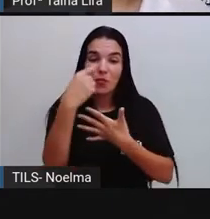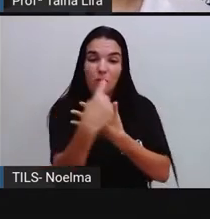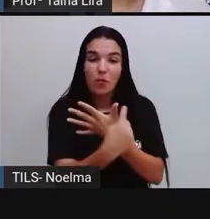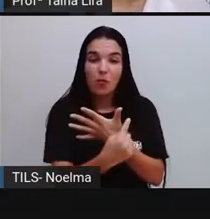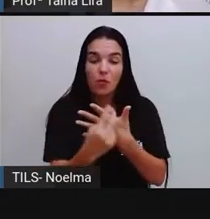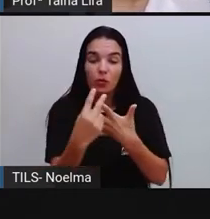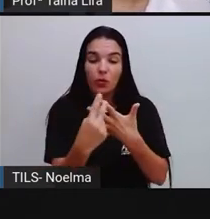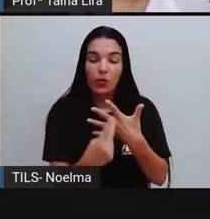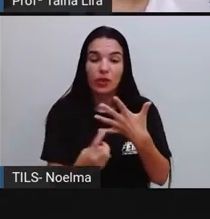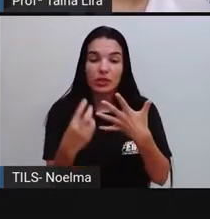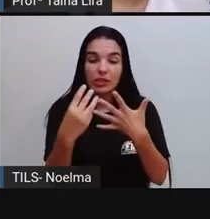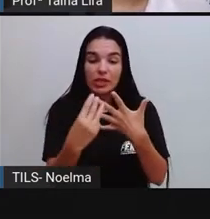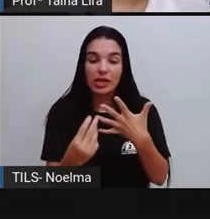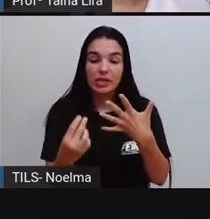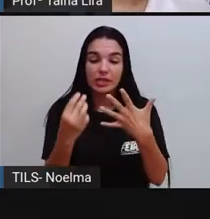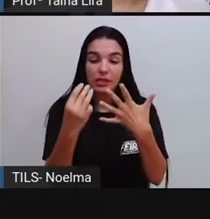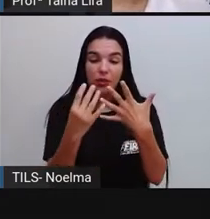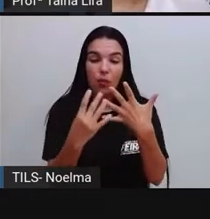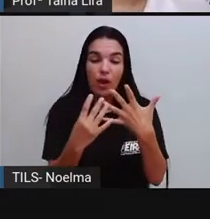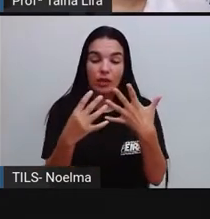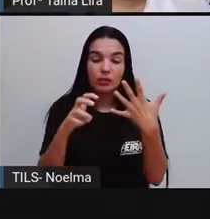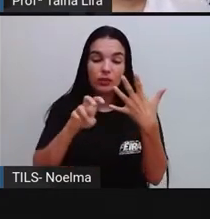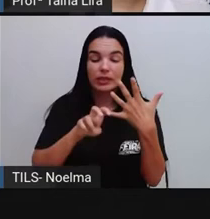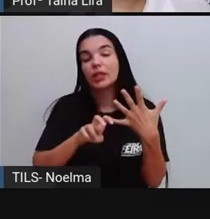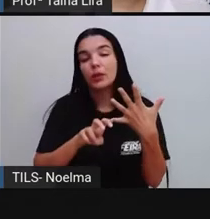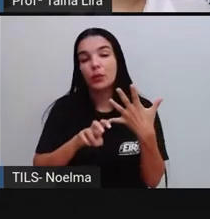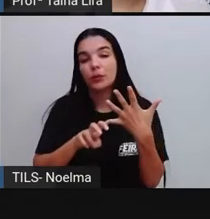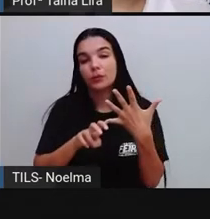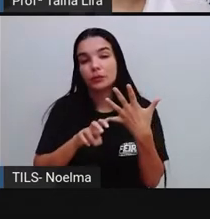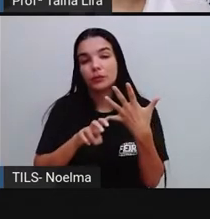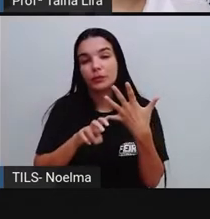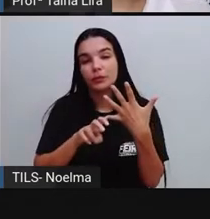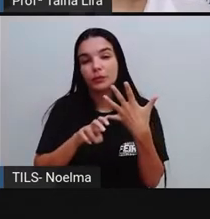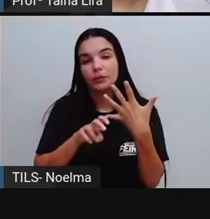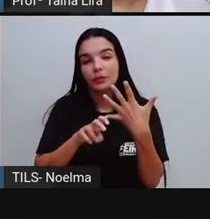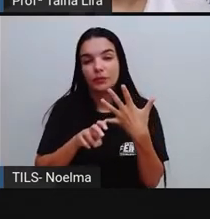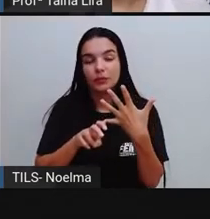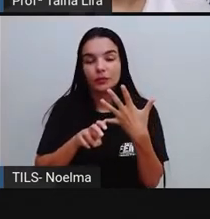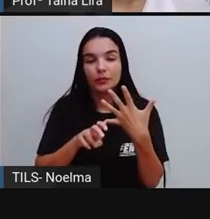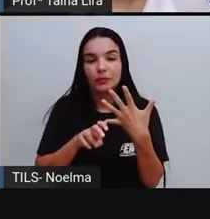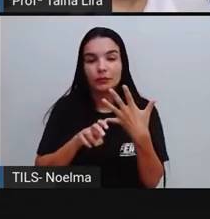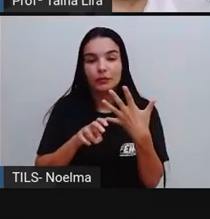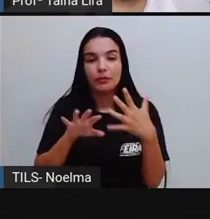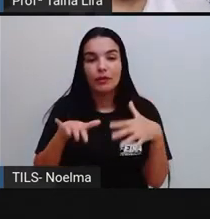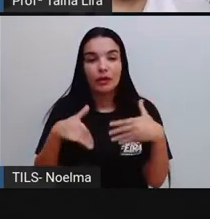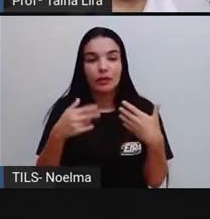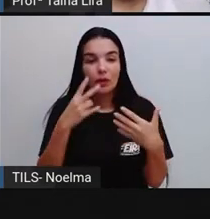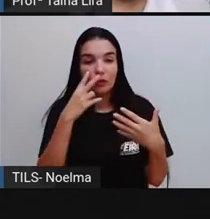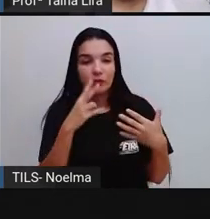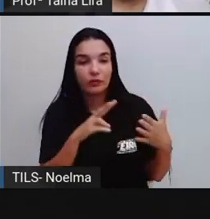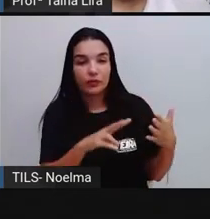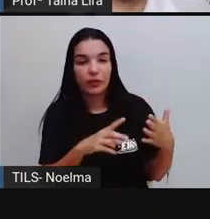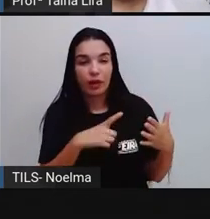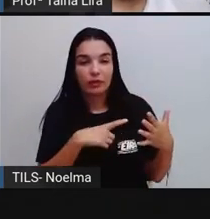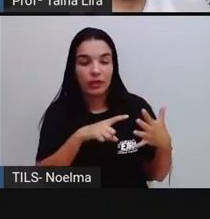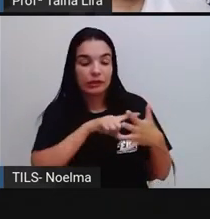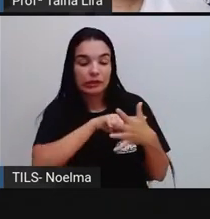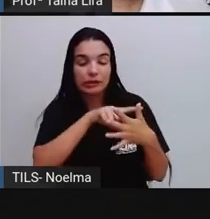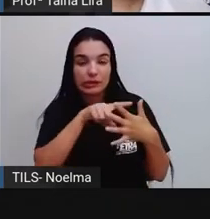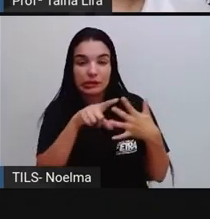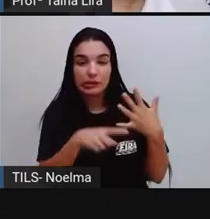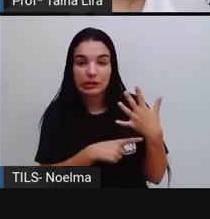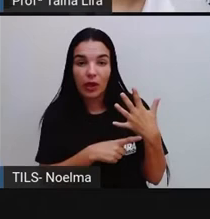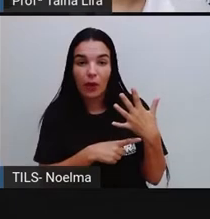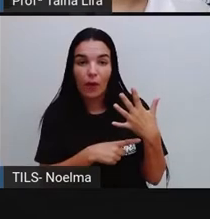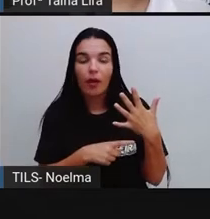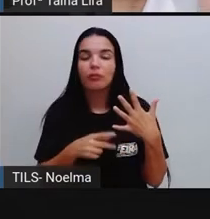alunos, tá? Então, olha lá. 1 aluno, 2, 3, 4, 5. Vocês conseguem identificar os 5 alunos aqui?